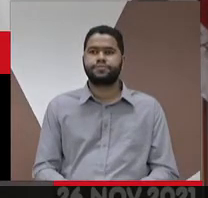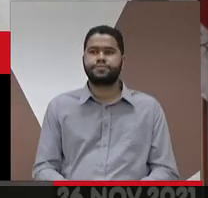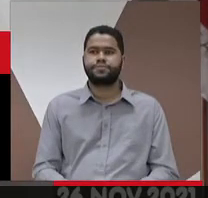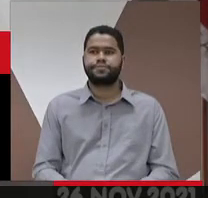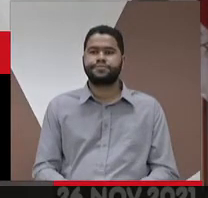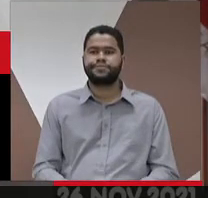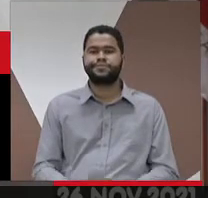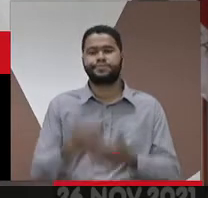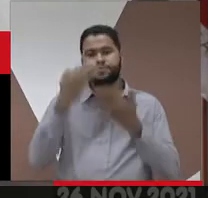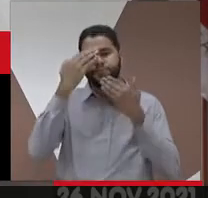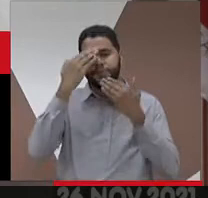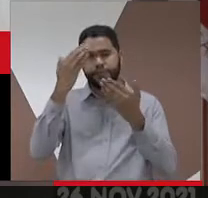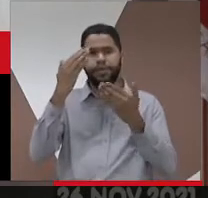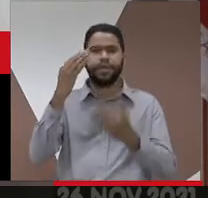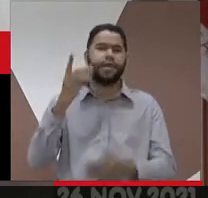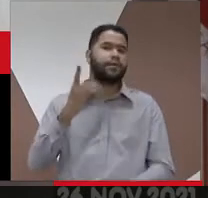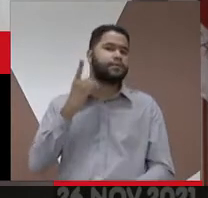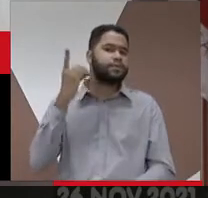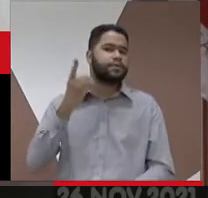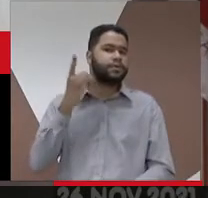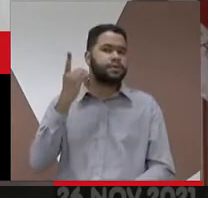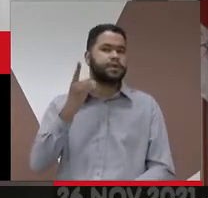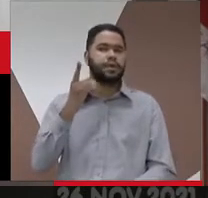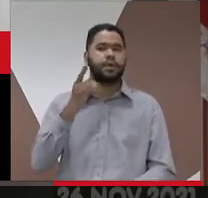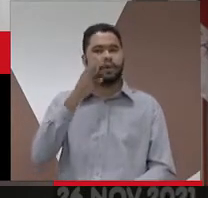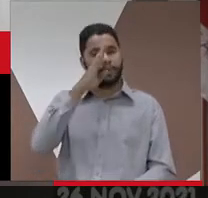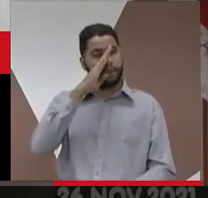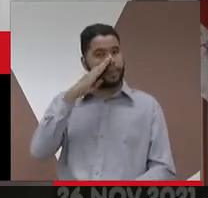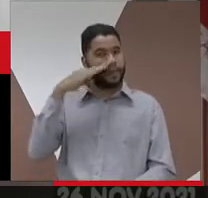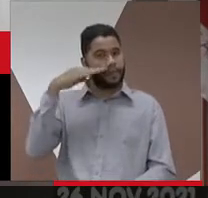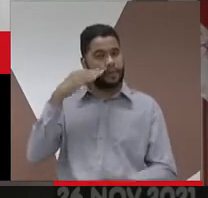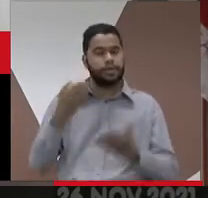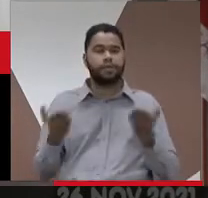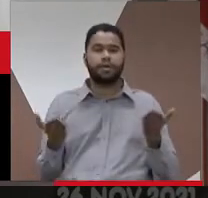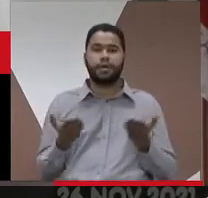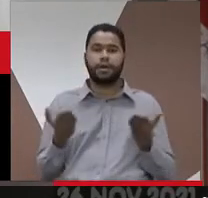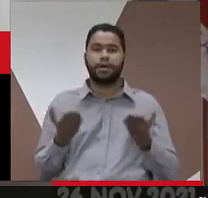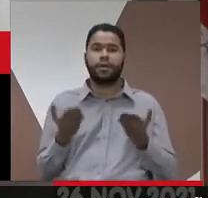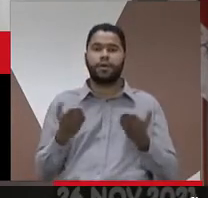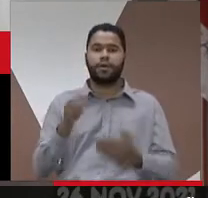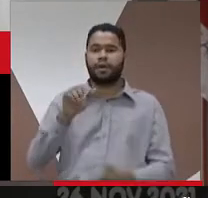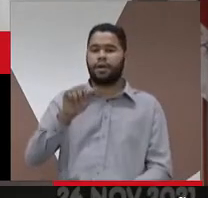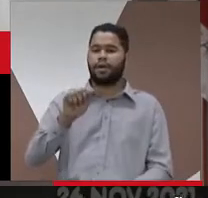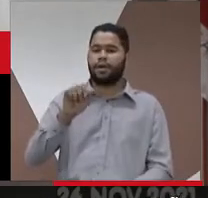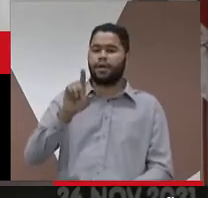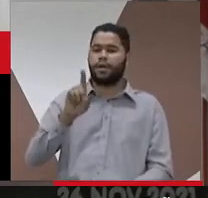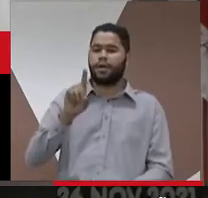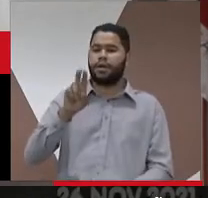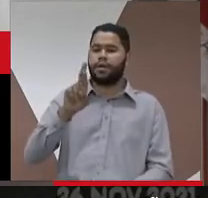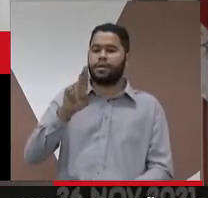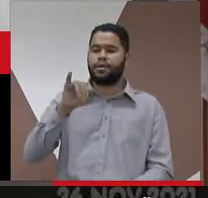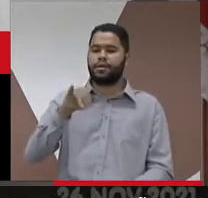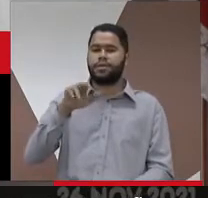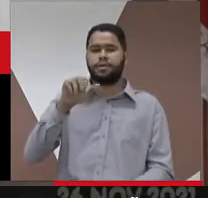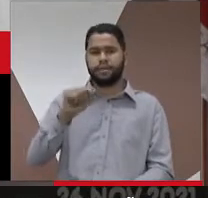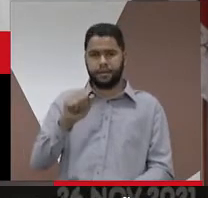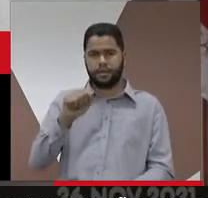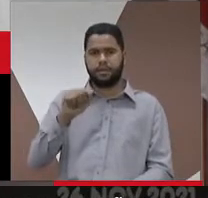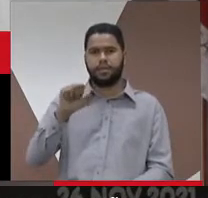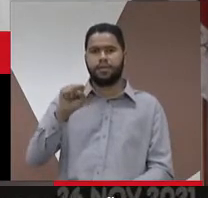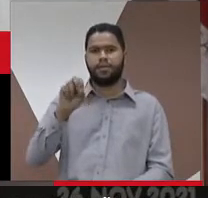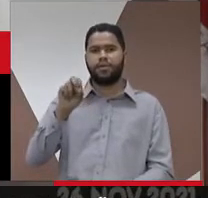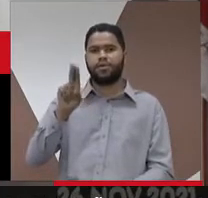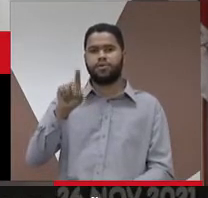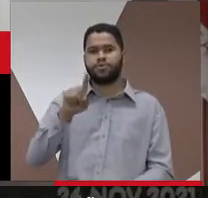Muito obrigado, deputada Beatriz Cerqueira. Vamos ouvir agora a Adriana Souza, da Frente Brasil Popular